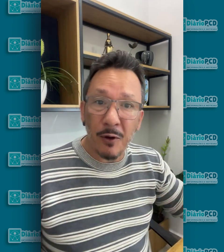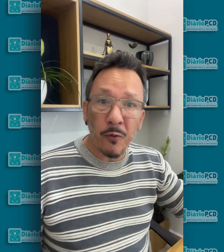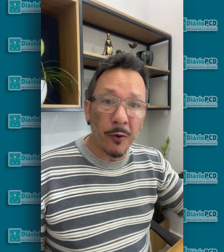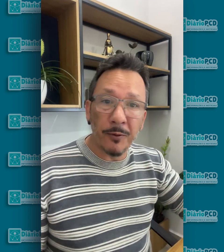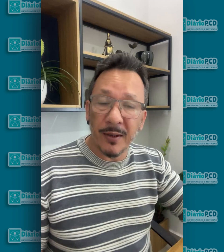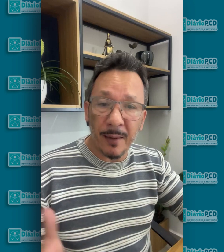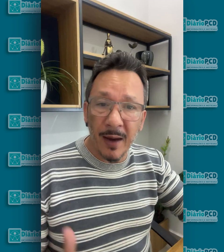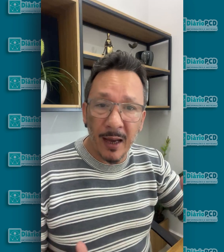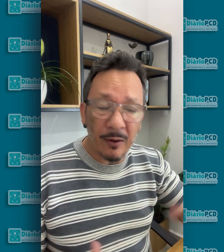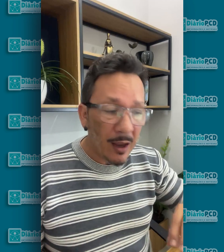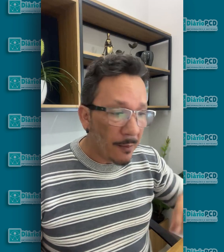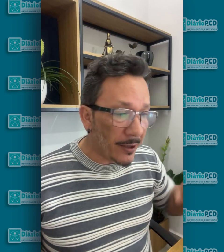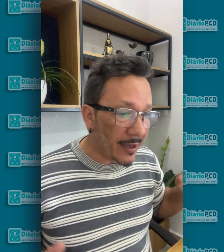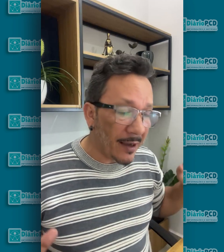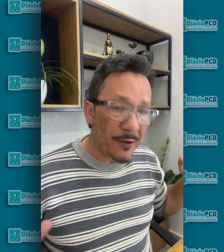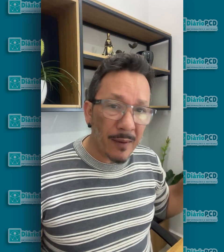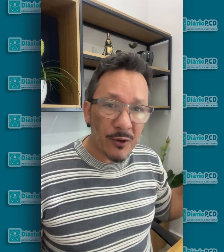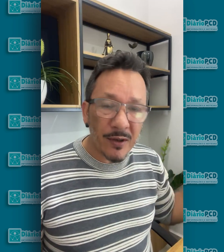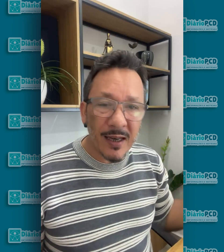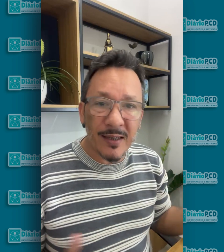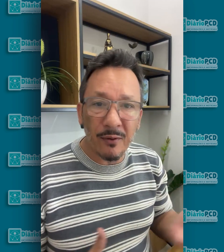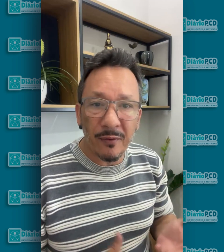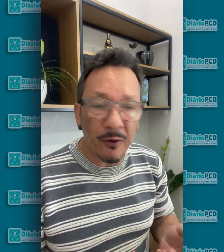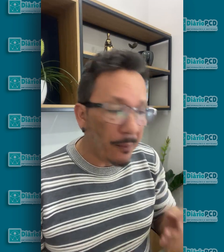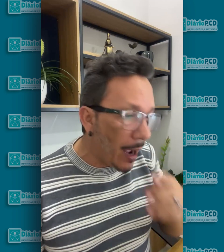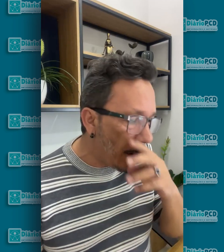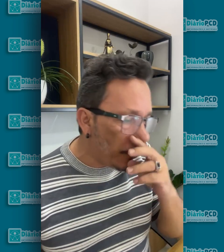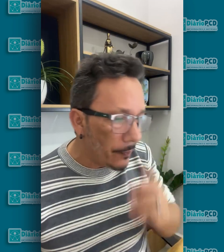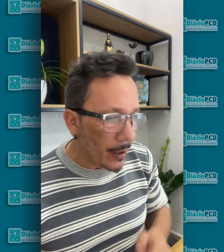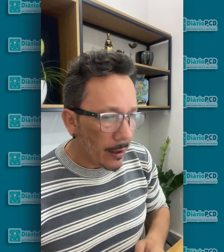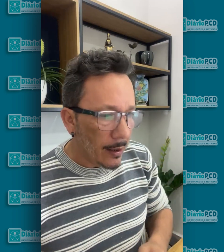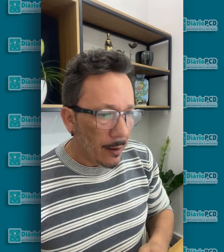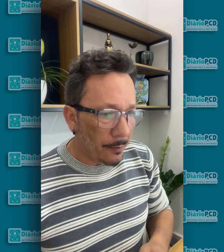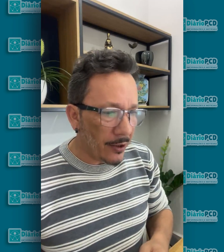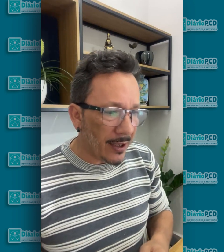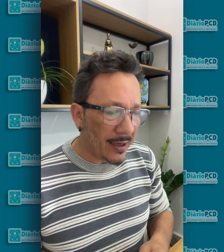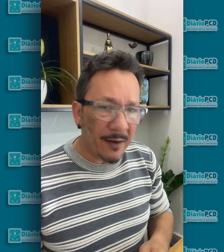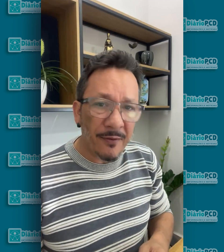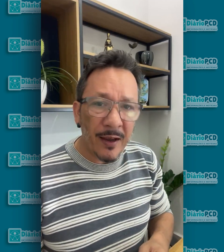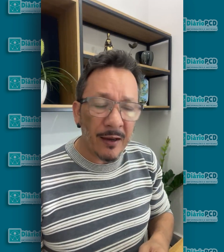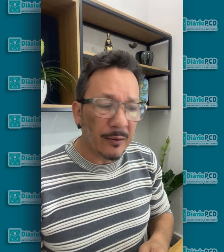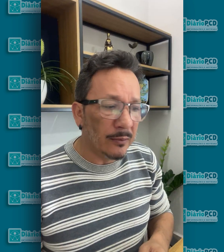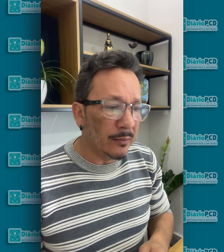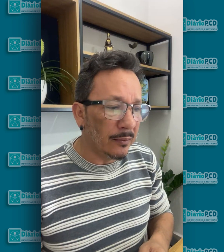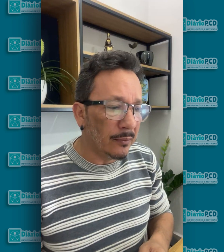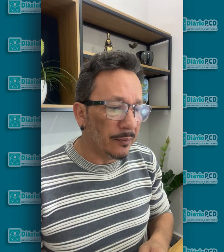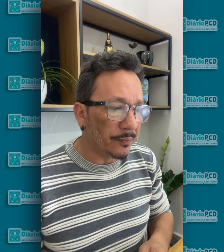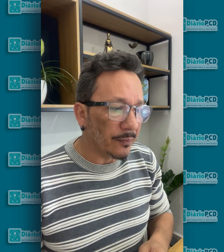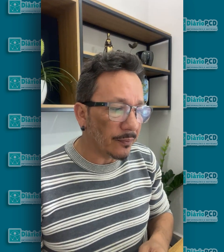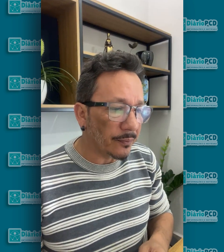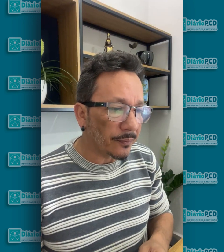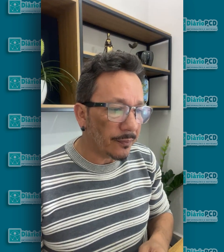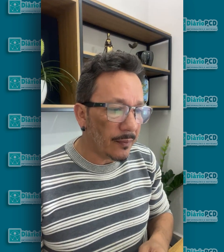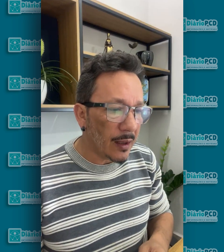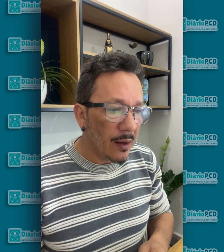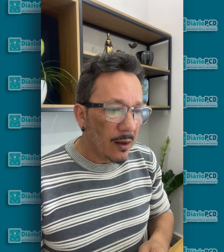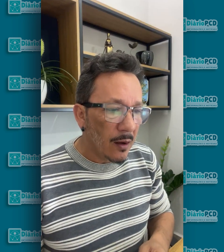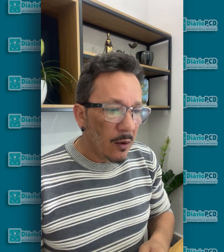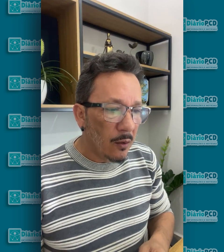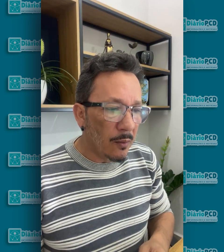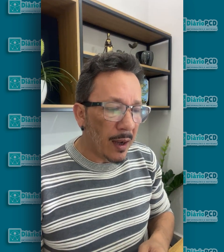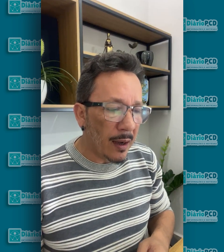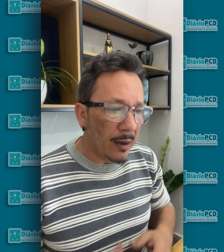pode até haver um grupo de trabalho, pode até haver uma associação informal, pode até haver um